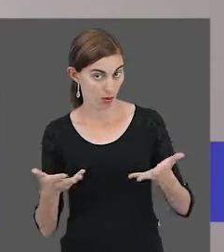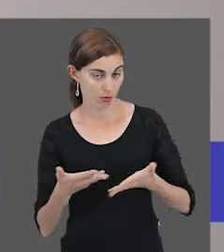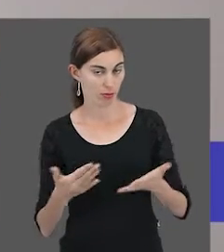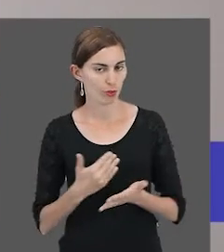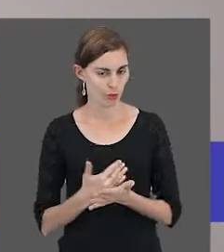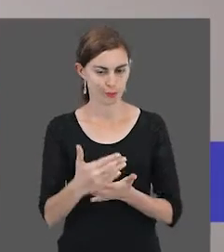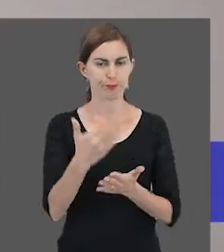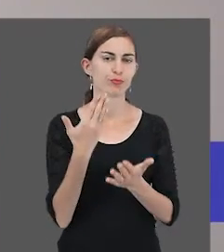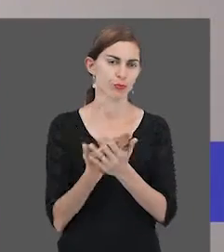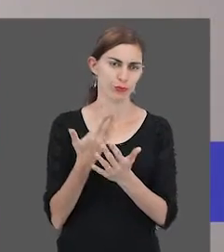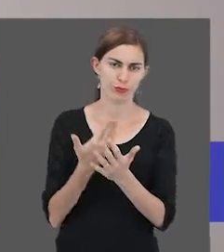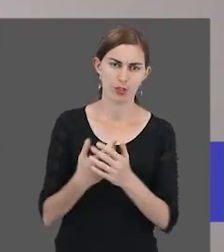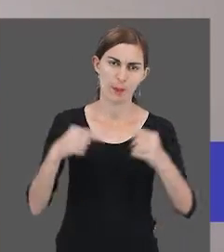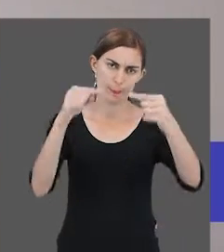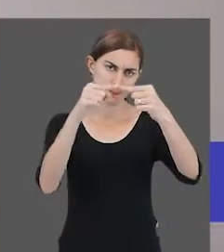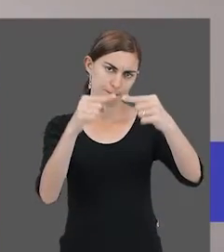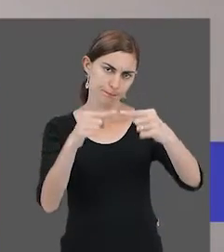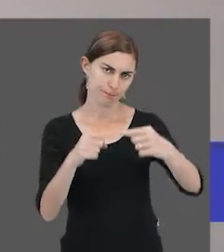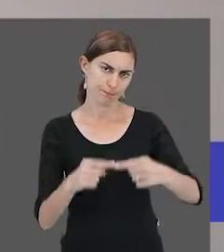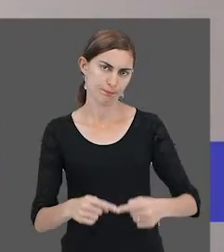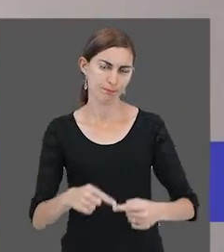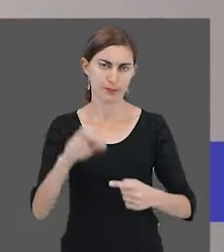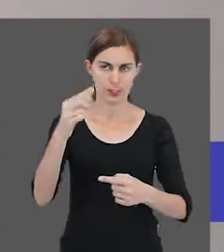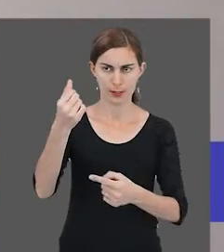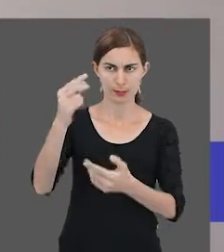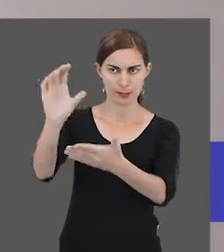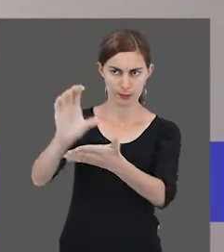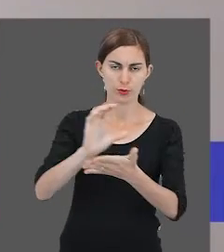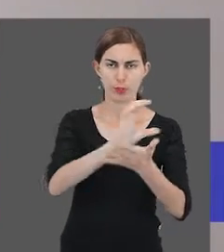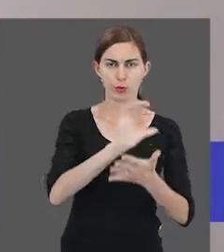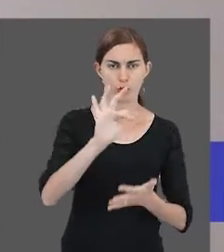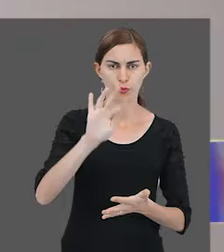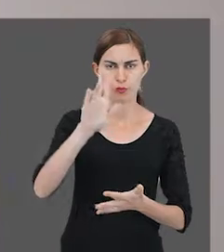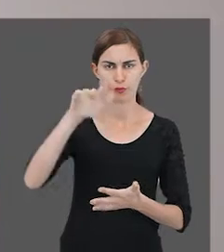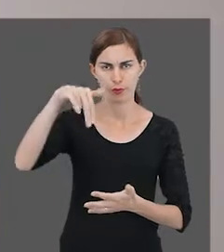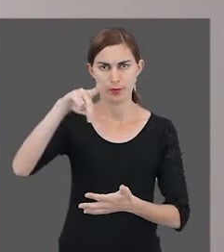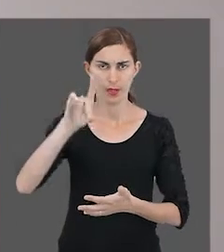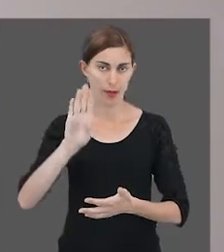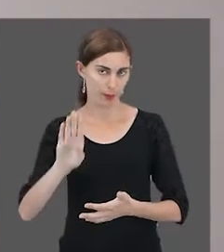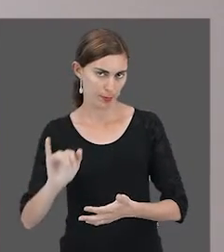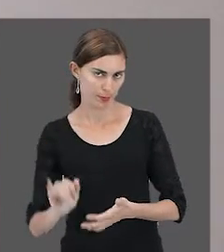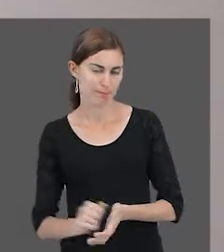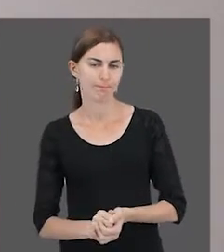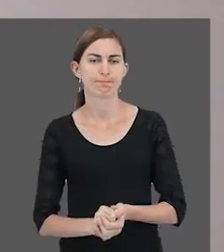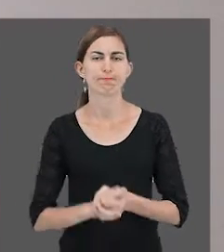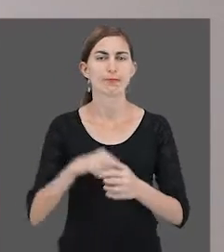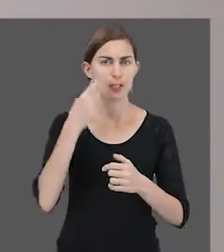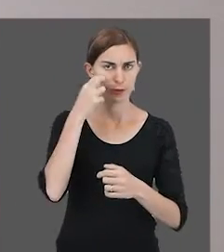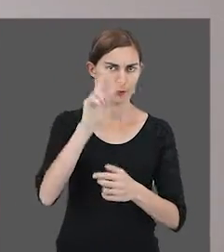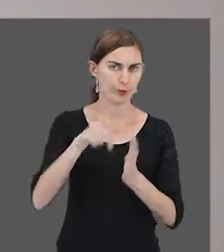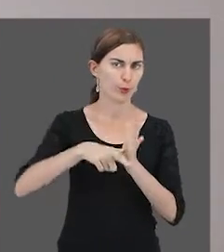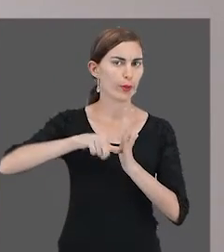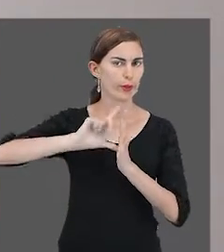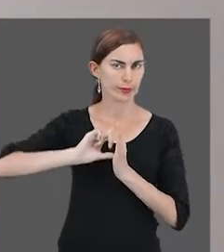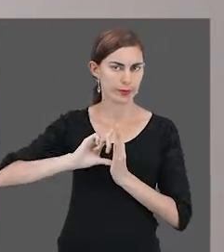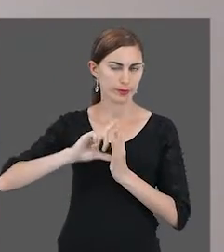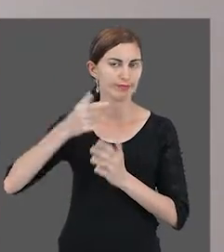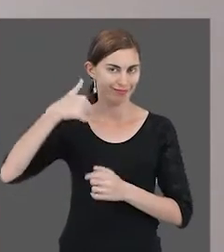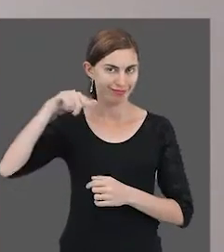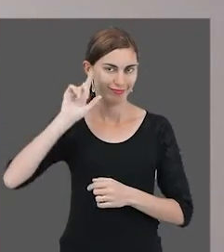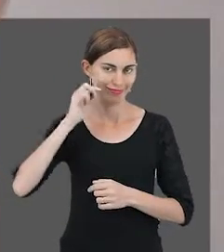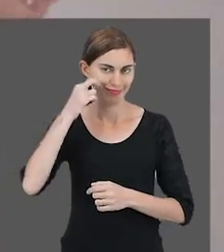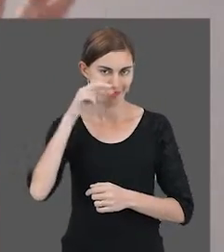Agora a gente vai estudar sobre a aplicação dos recursos do Fundeb. A gente viu antes